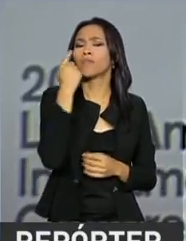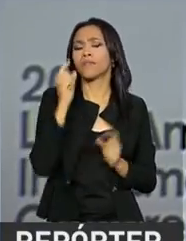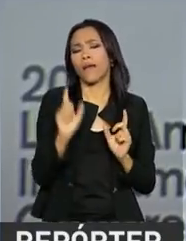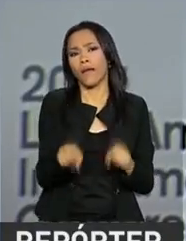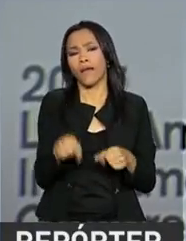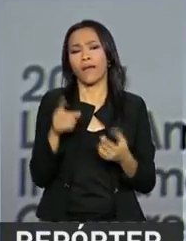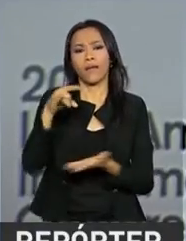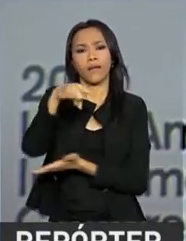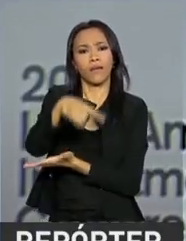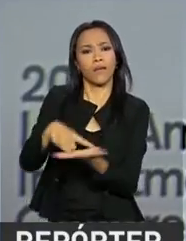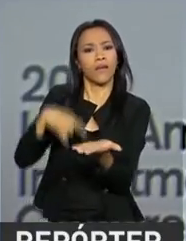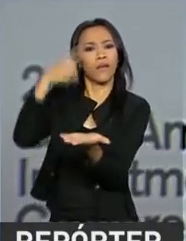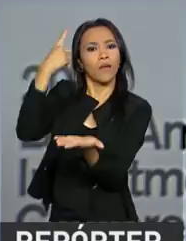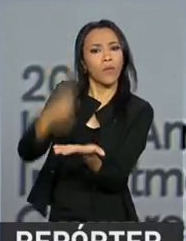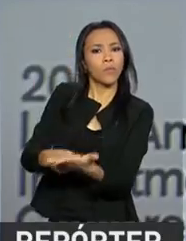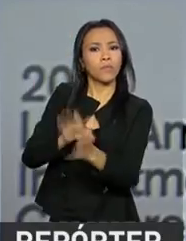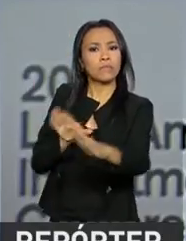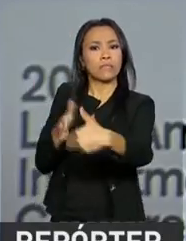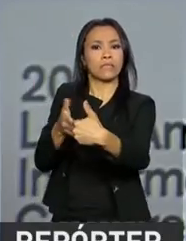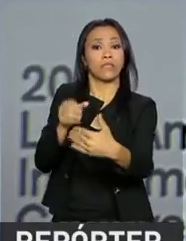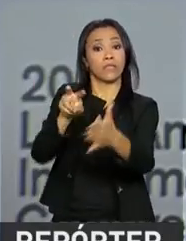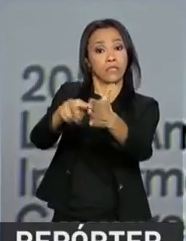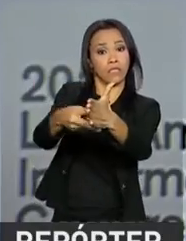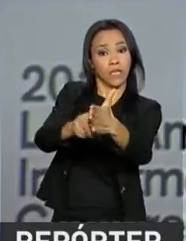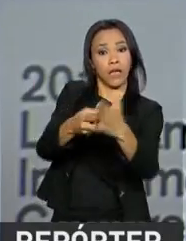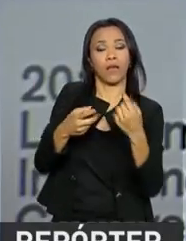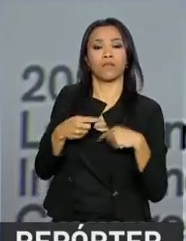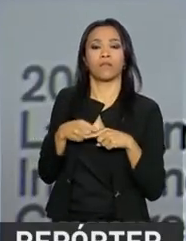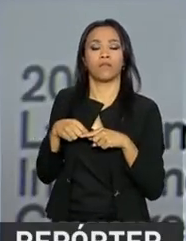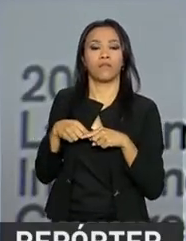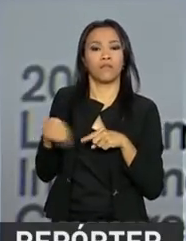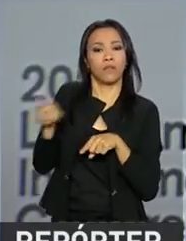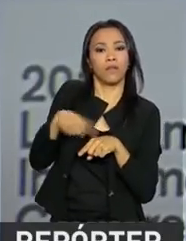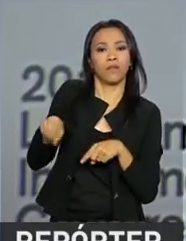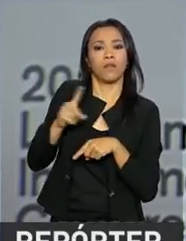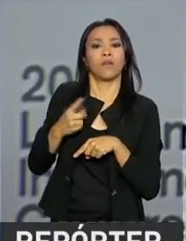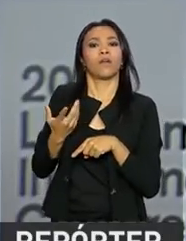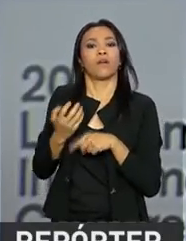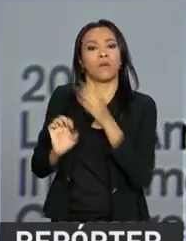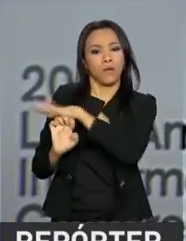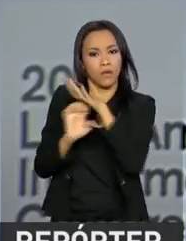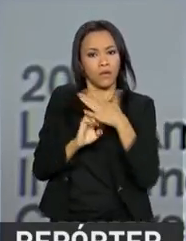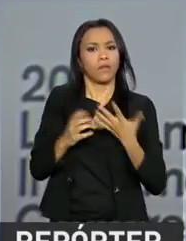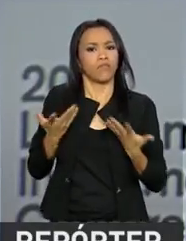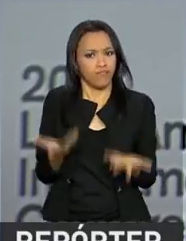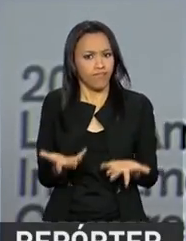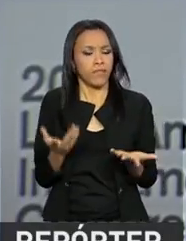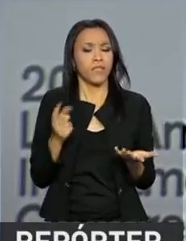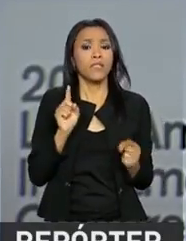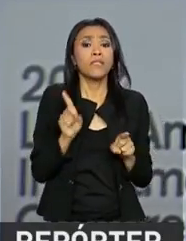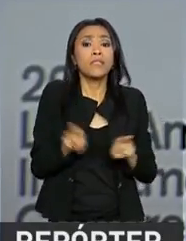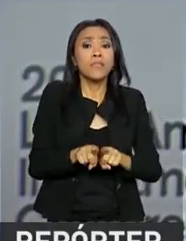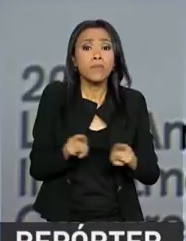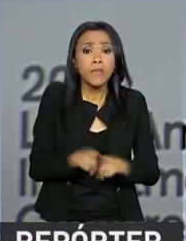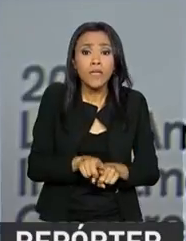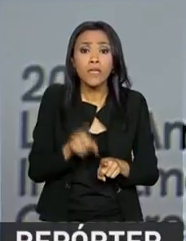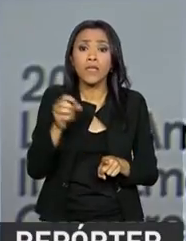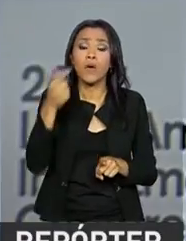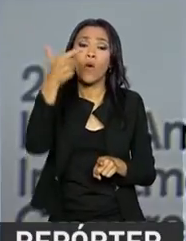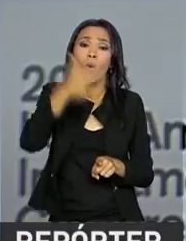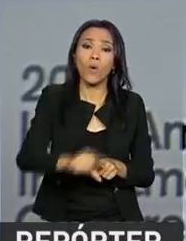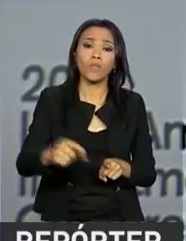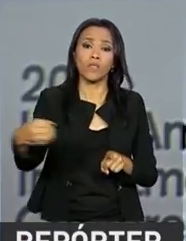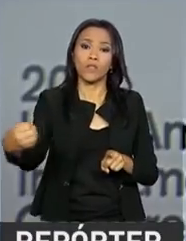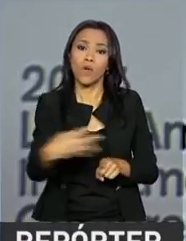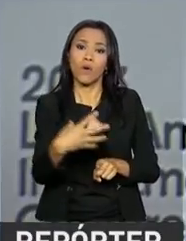acordo entre sindicatos que vai prevalecer sobre o legislado e atualiza também normas